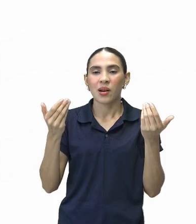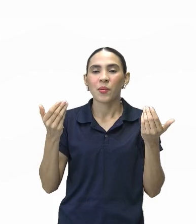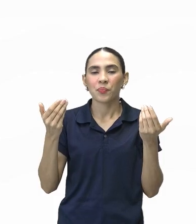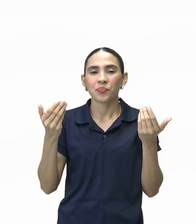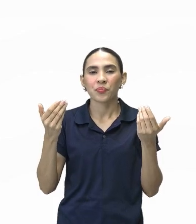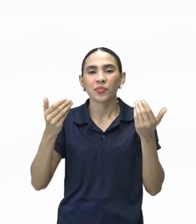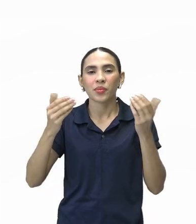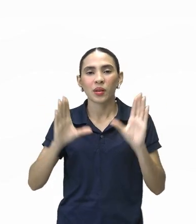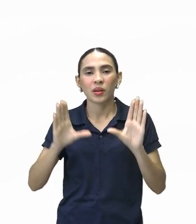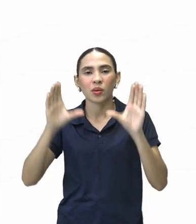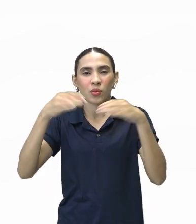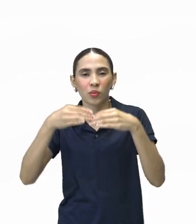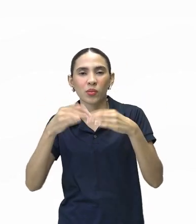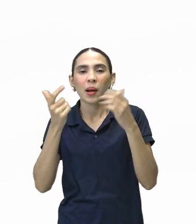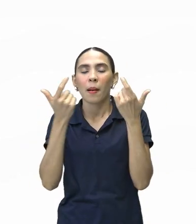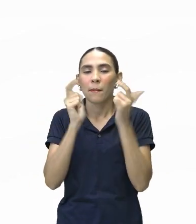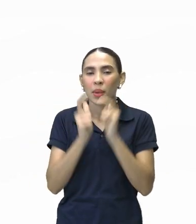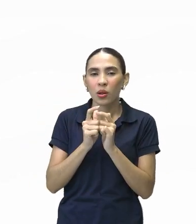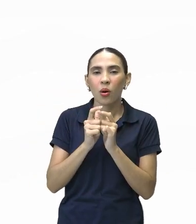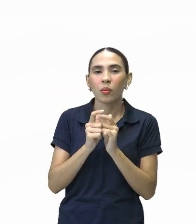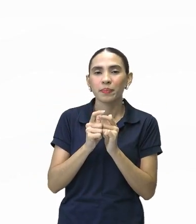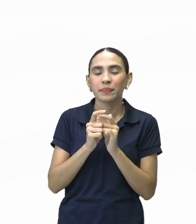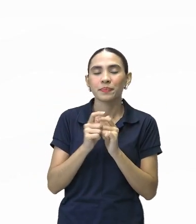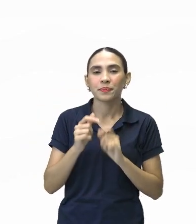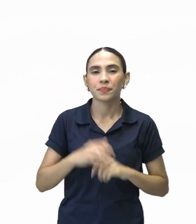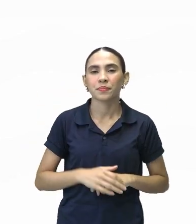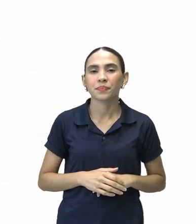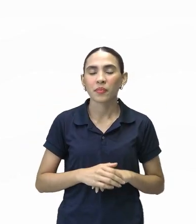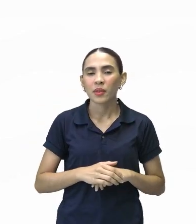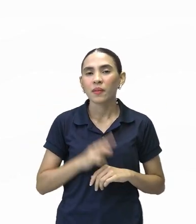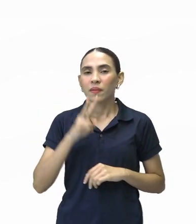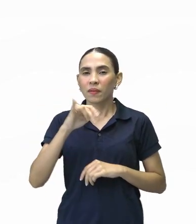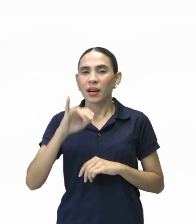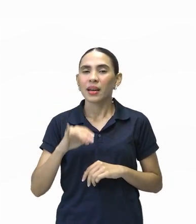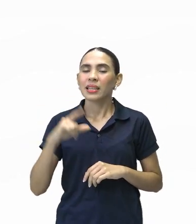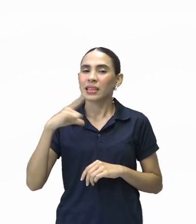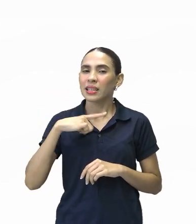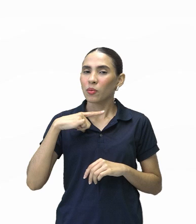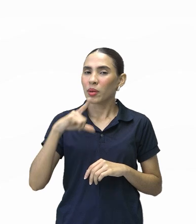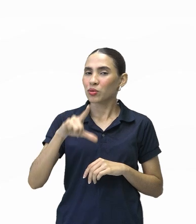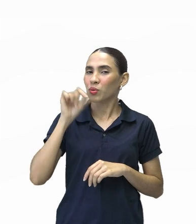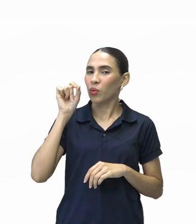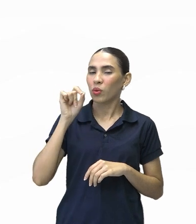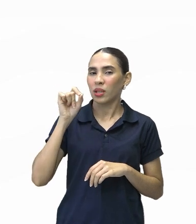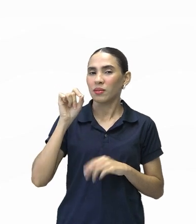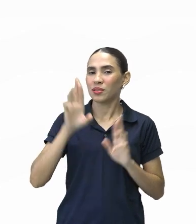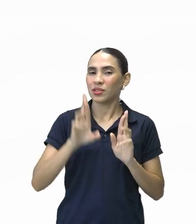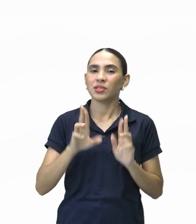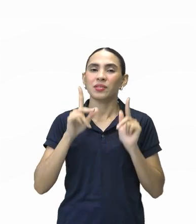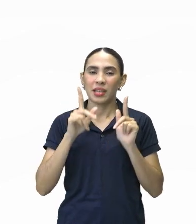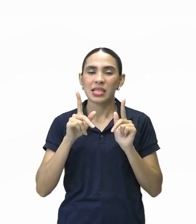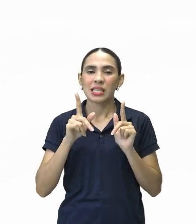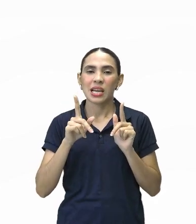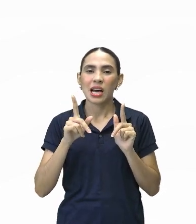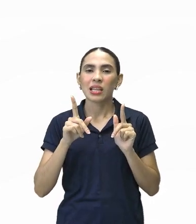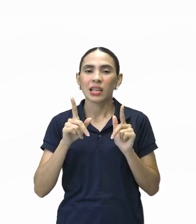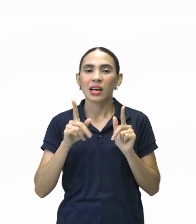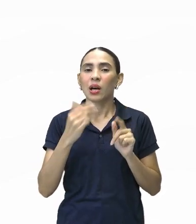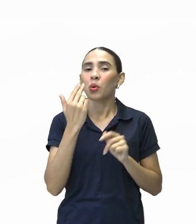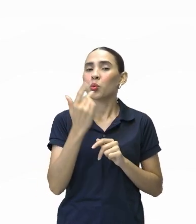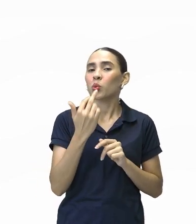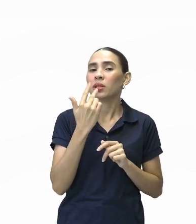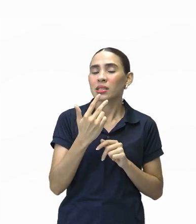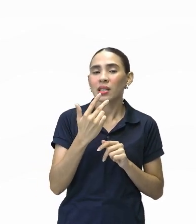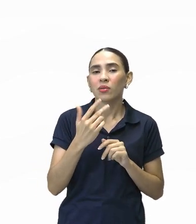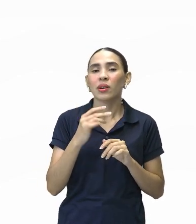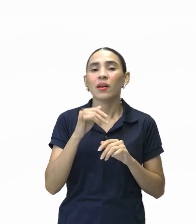desses indivíduos em populações menores, vai haver uma preferência diferenciada de nutrição,